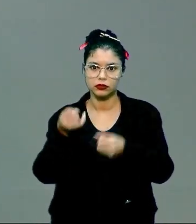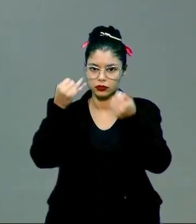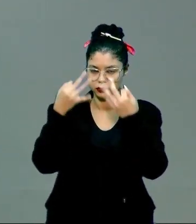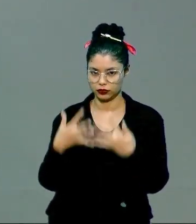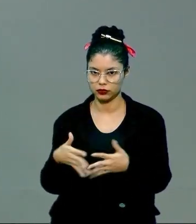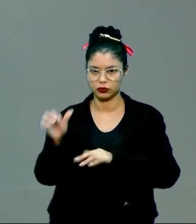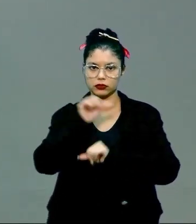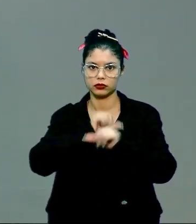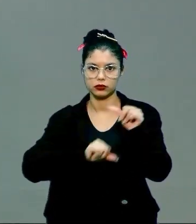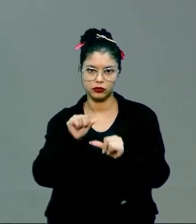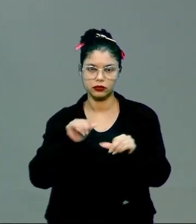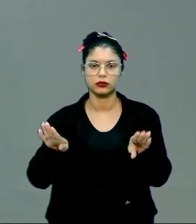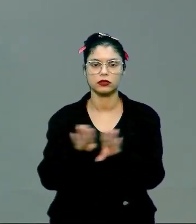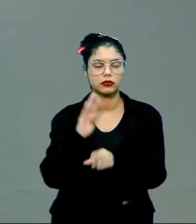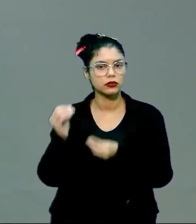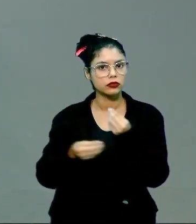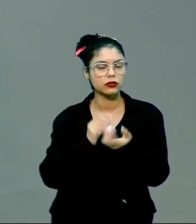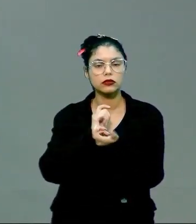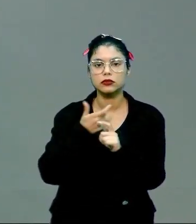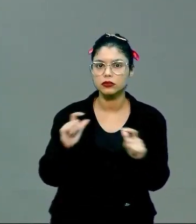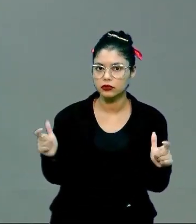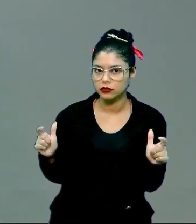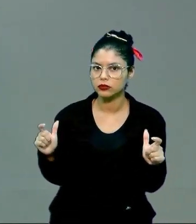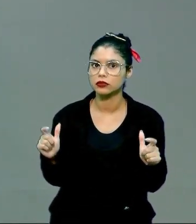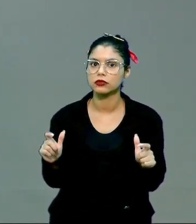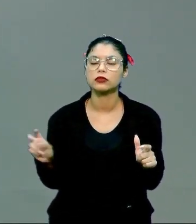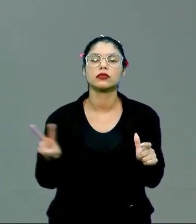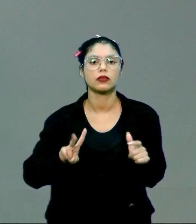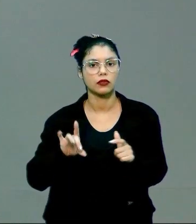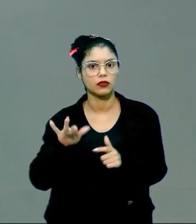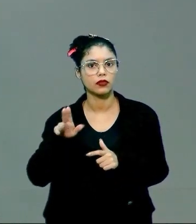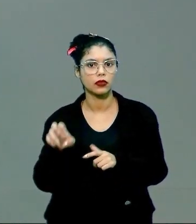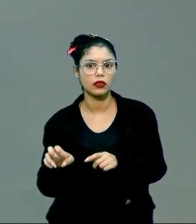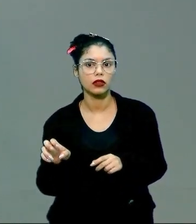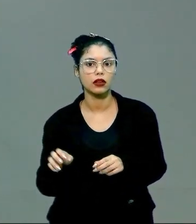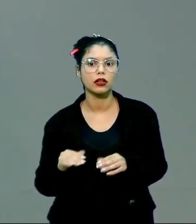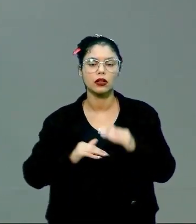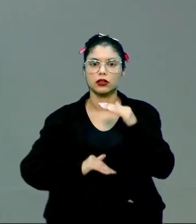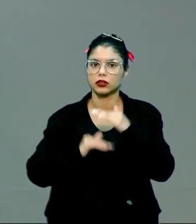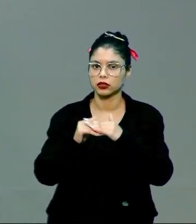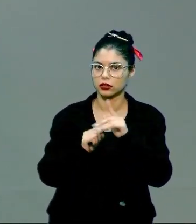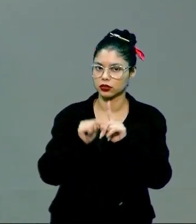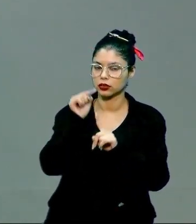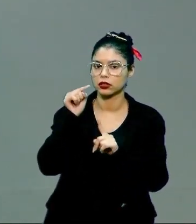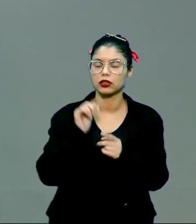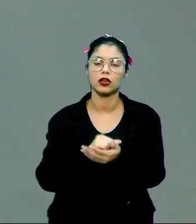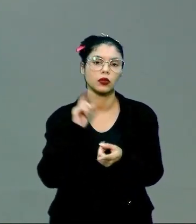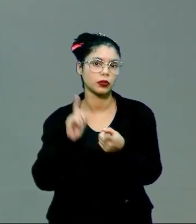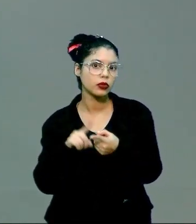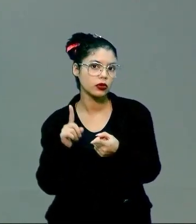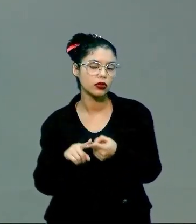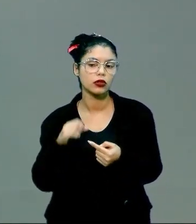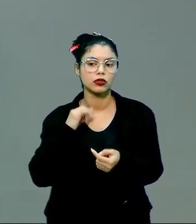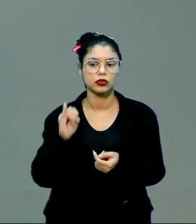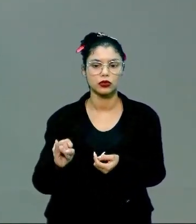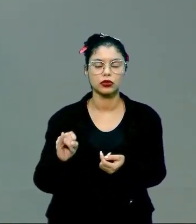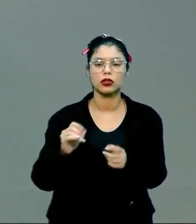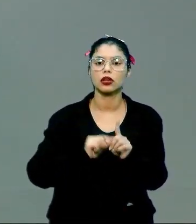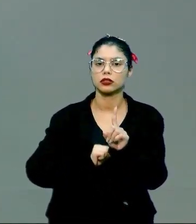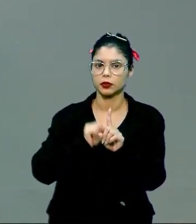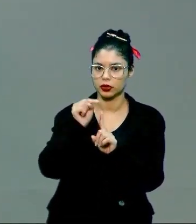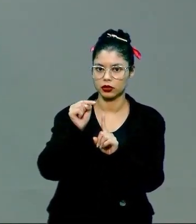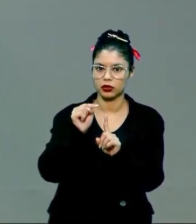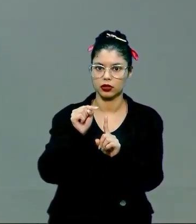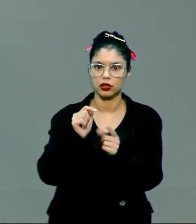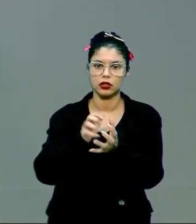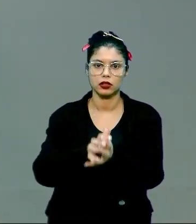uma transformação isobárica. Conforme eu aumento o volume, eu estou aumentando a temperatura. Por quê? Se há temperatura, as moléculas